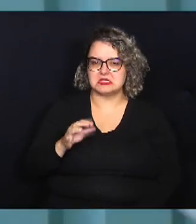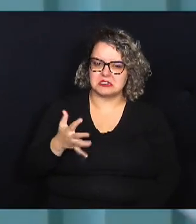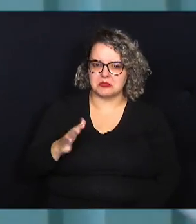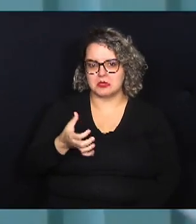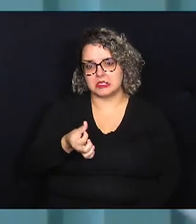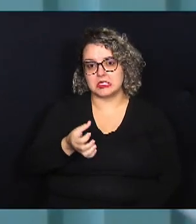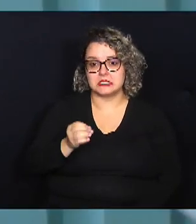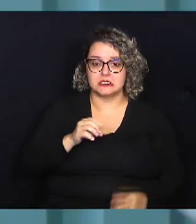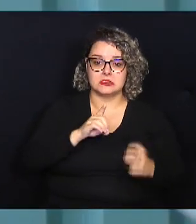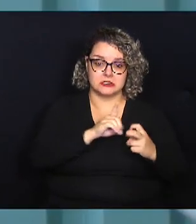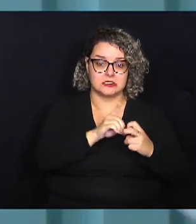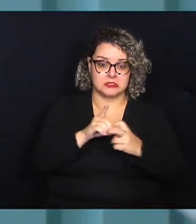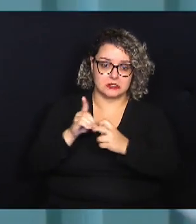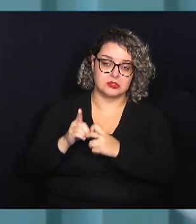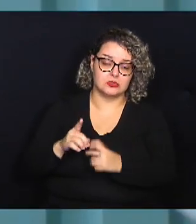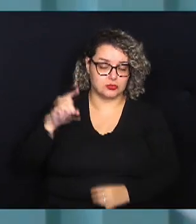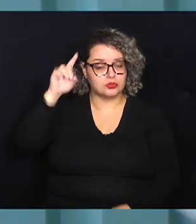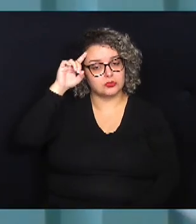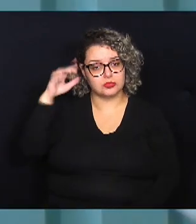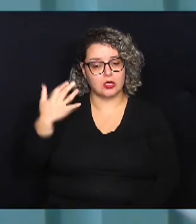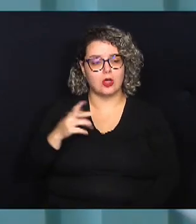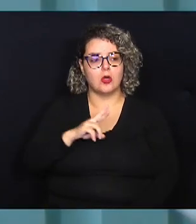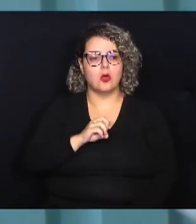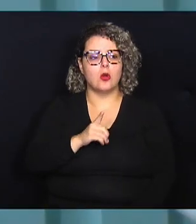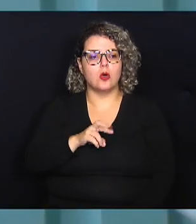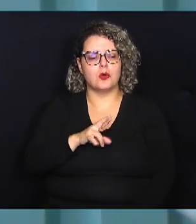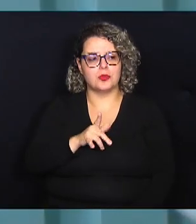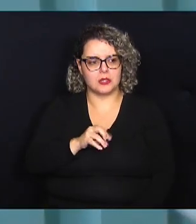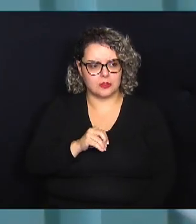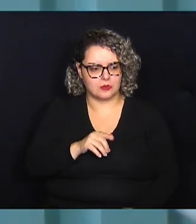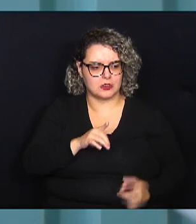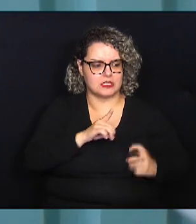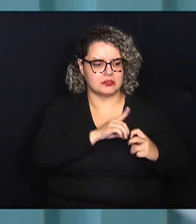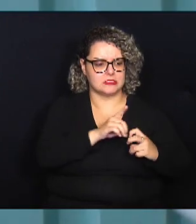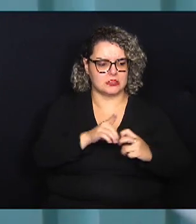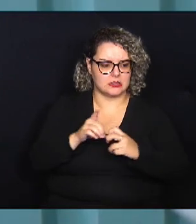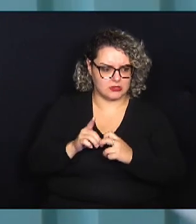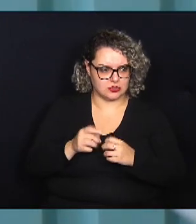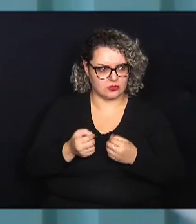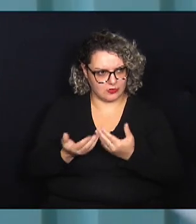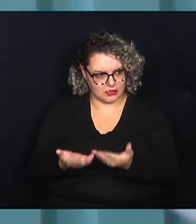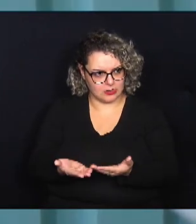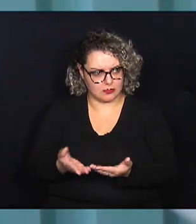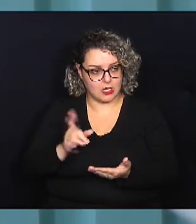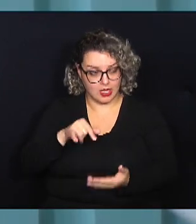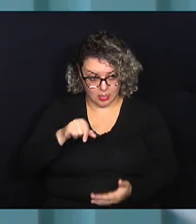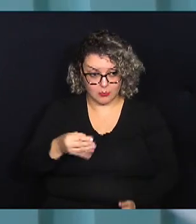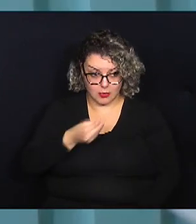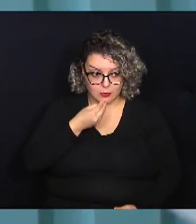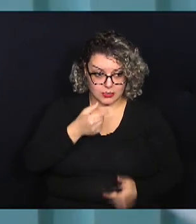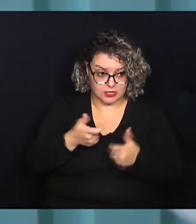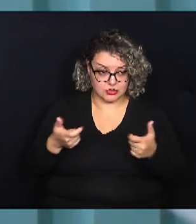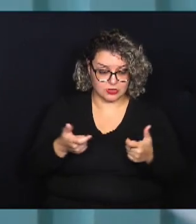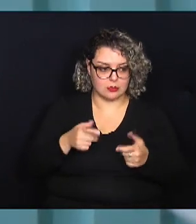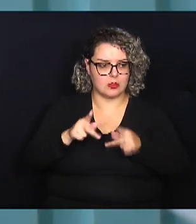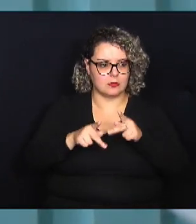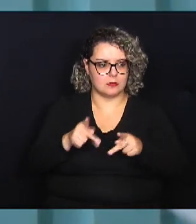60 atendimentos dia. Rodrigo, esses atendimentos oferecidos por vocês são uma grande oportunidade, né, para a